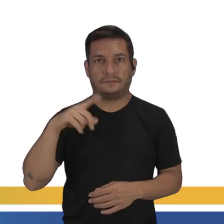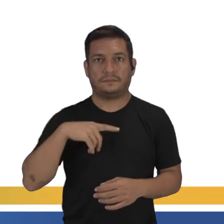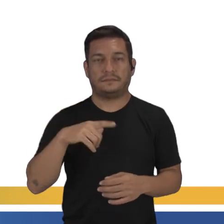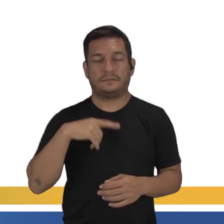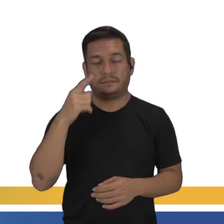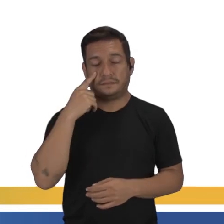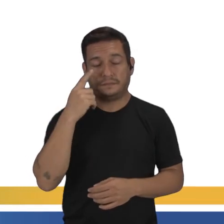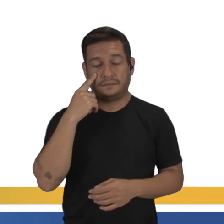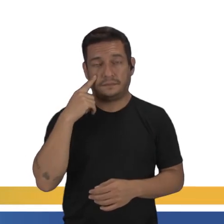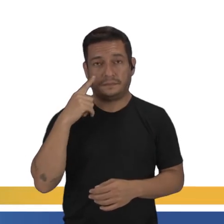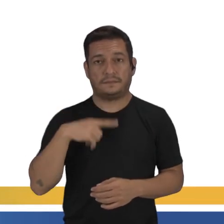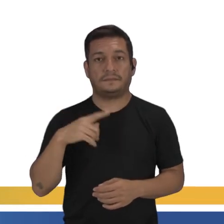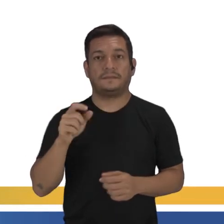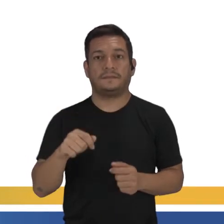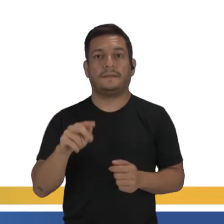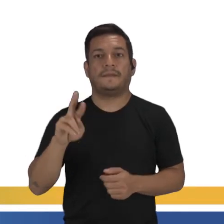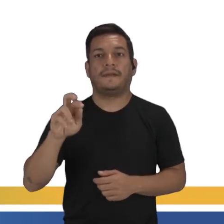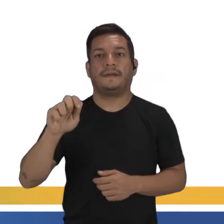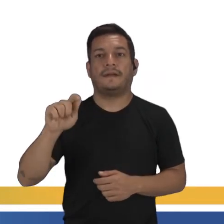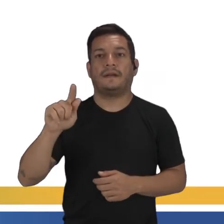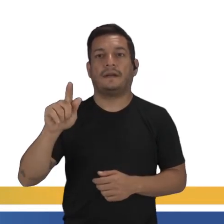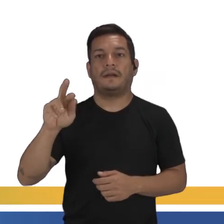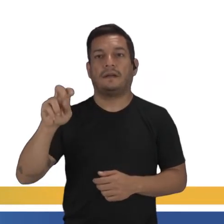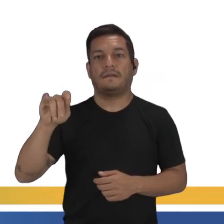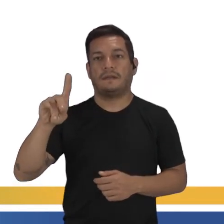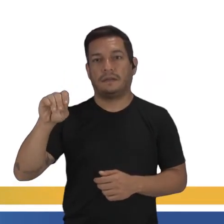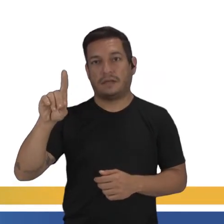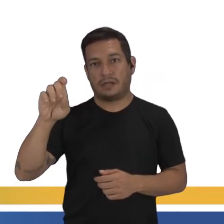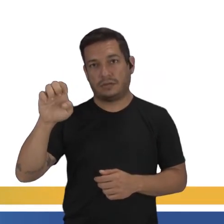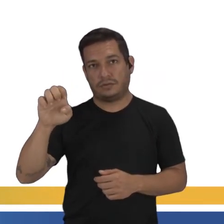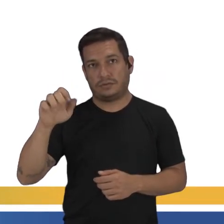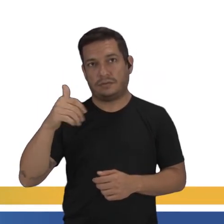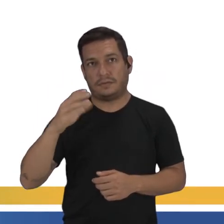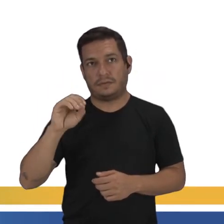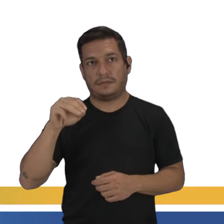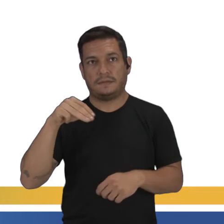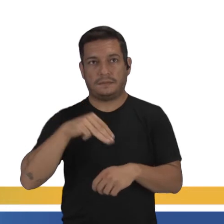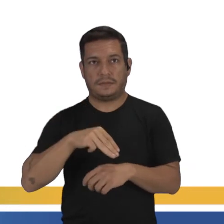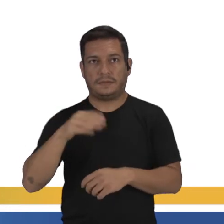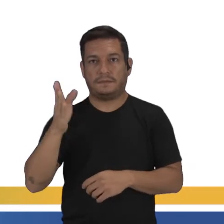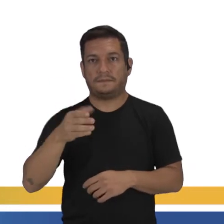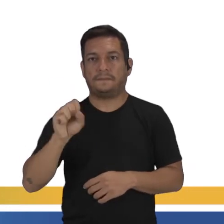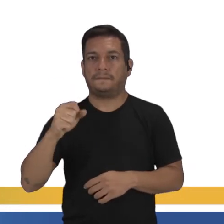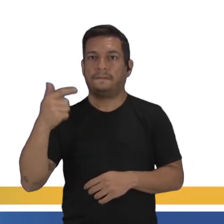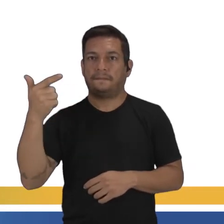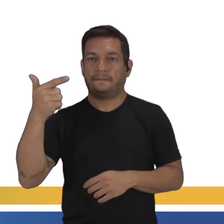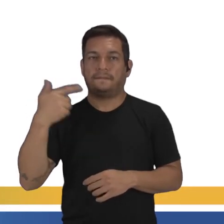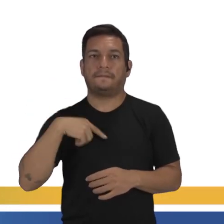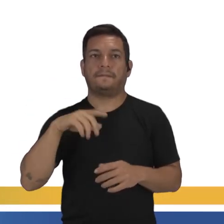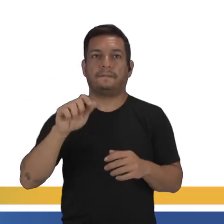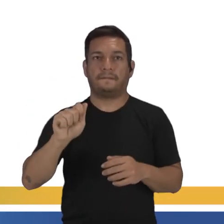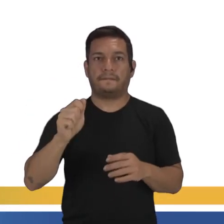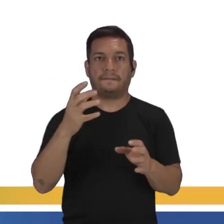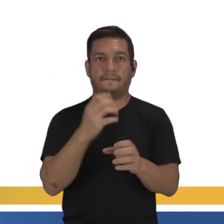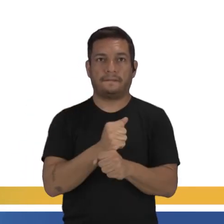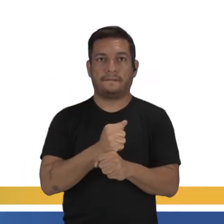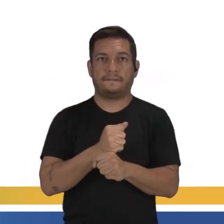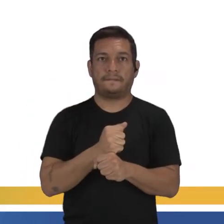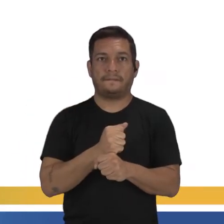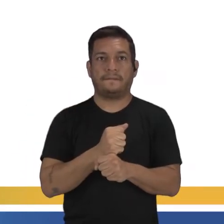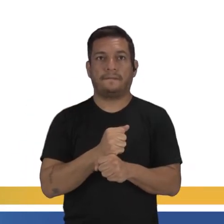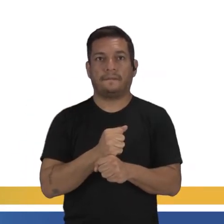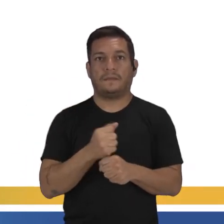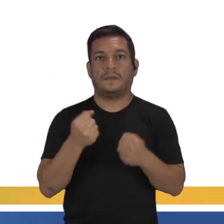da gravidade sendo de 10 metros por segundo ao quadrado. Letra A. Calcule o módulo da força que a